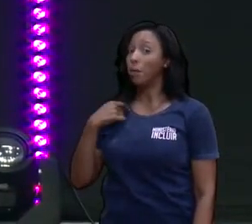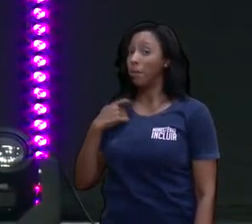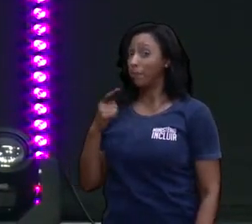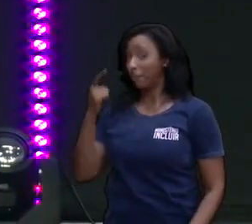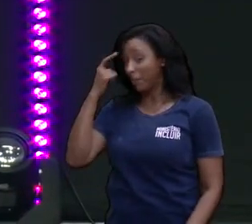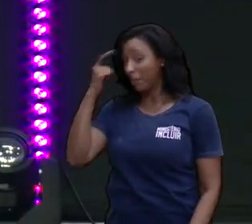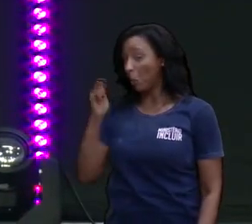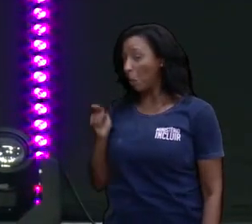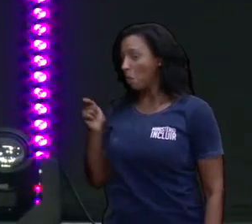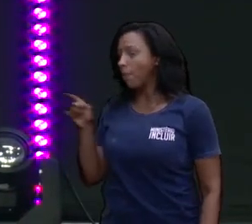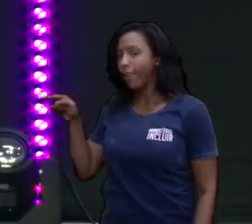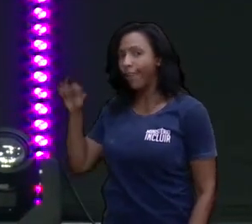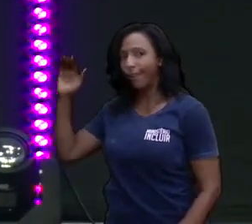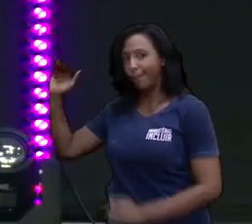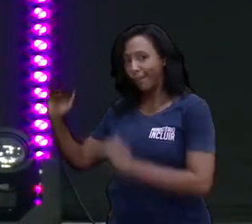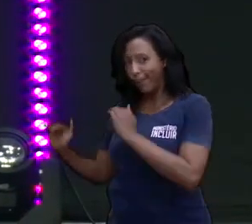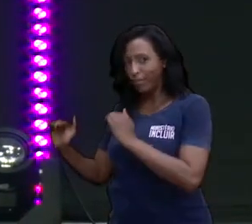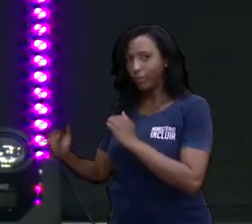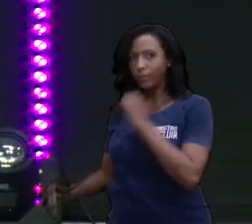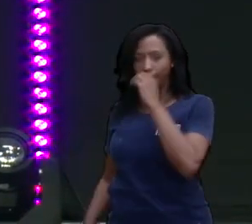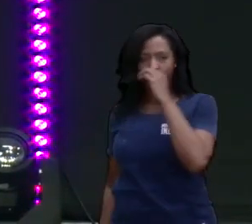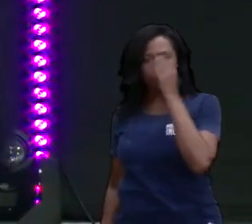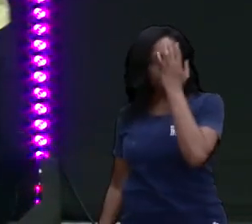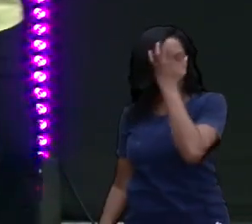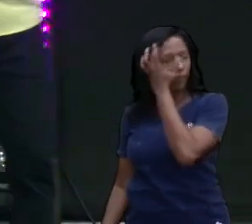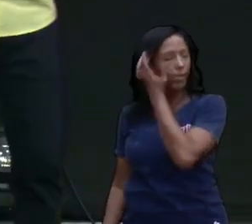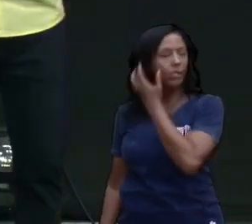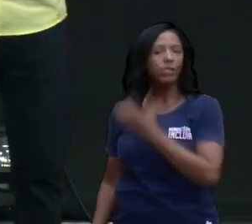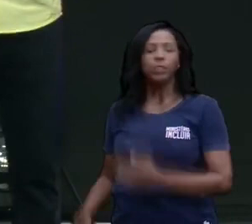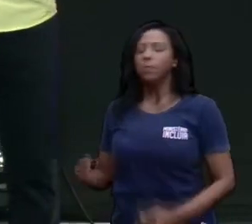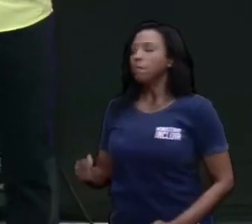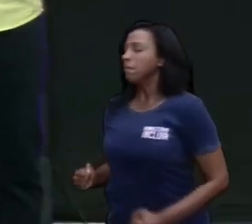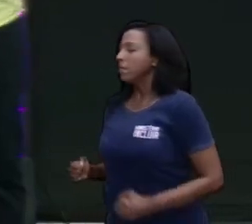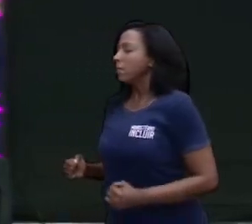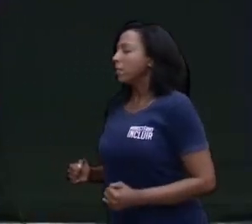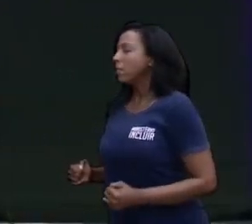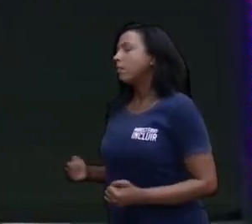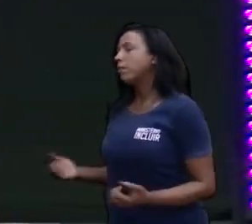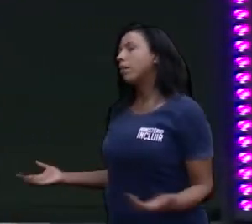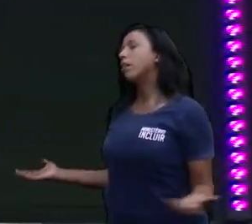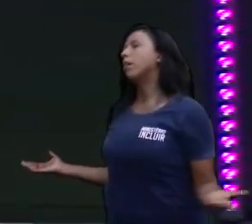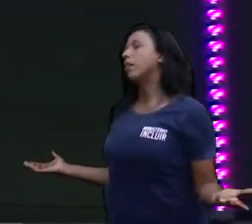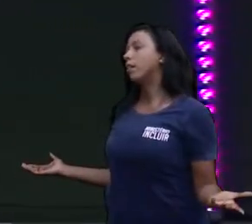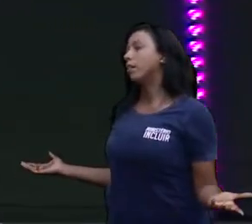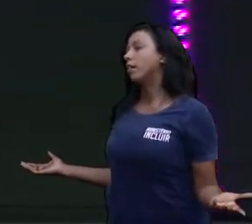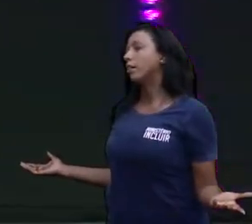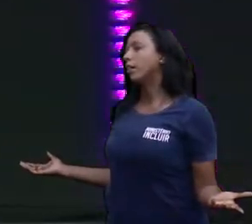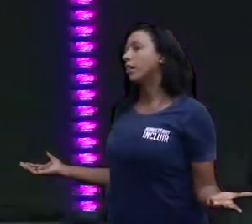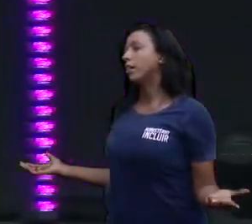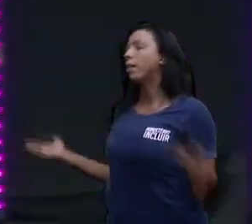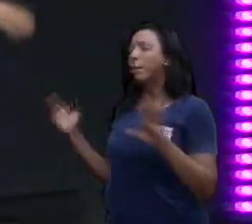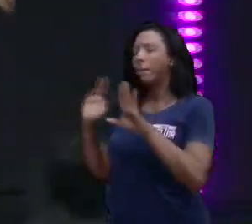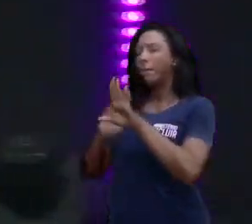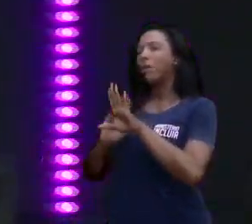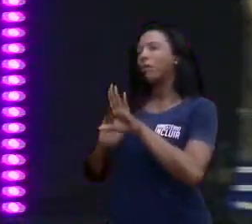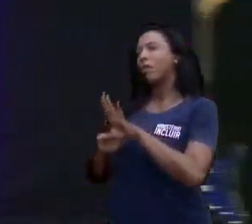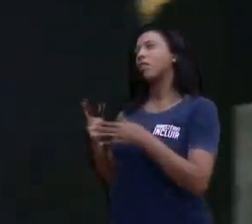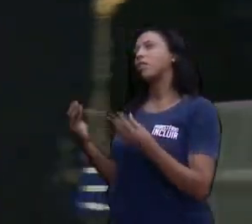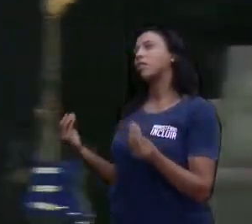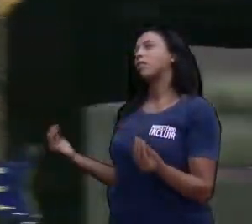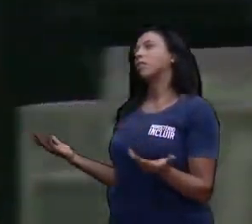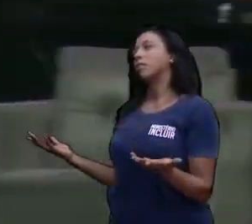porque ele era mais baixo que eu aí eu falei para ele assim poxa por trás ver as